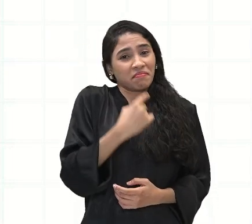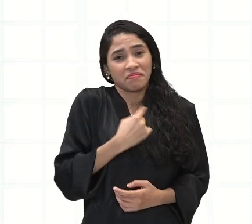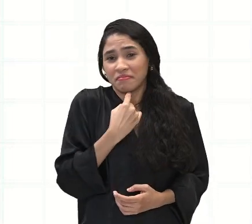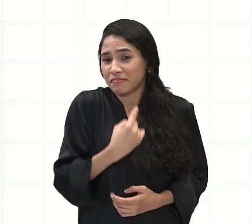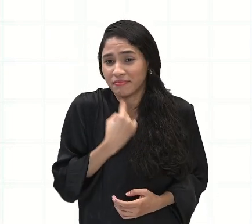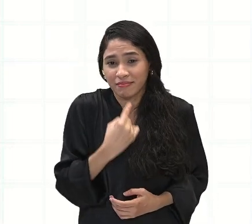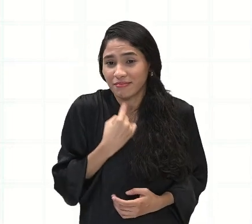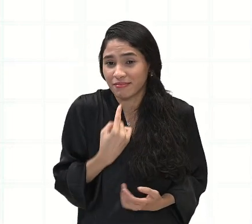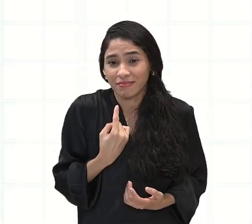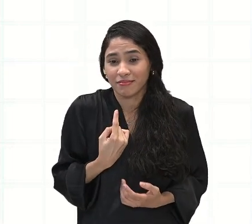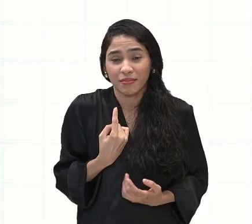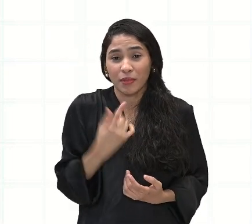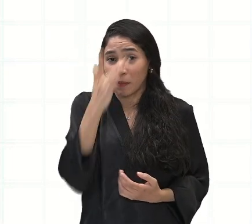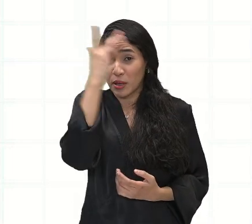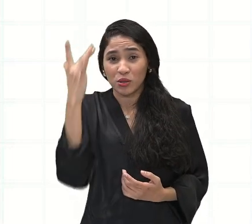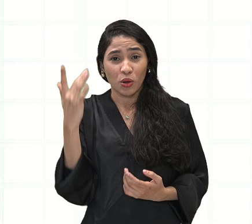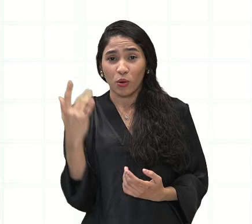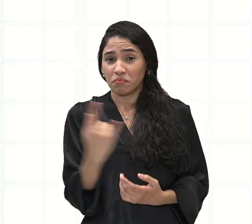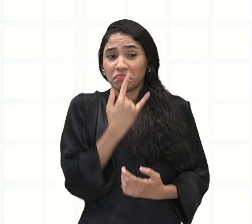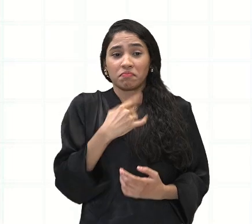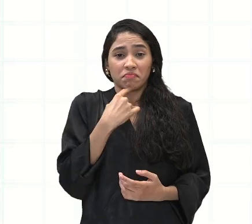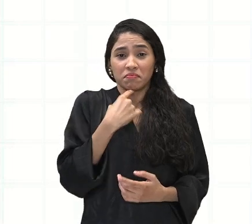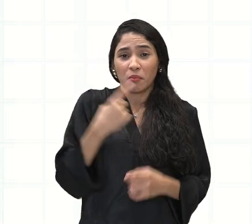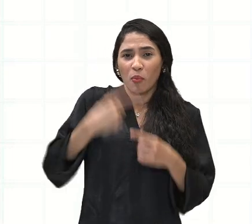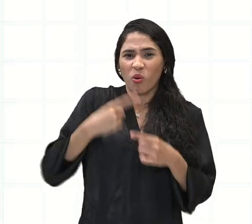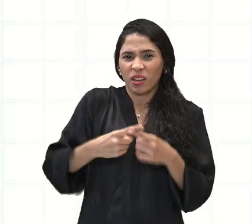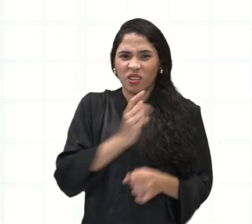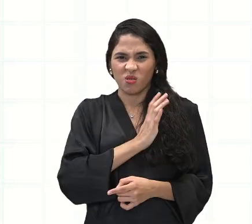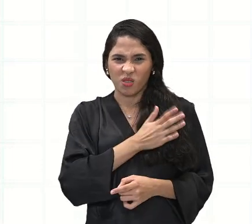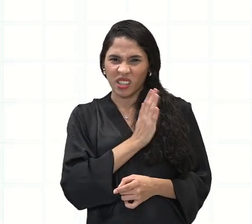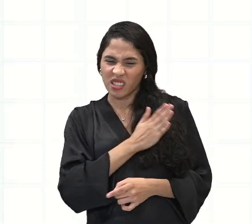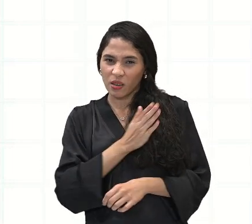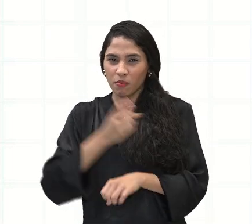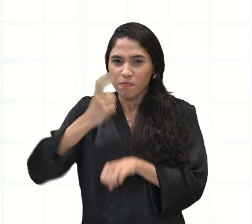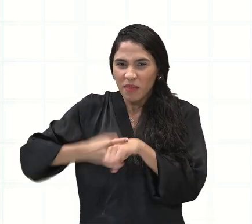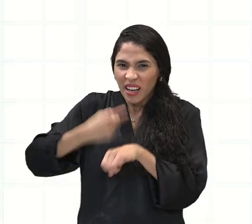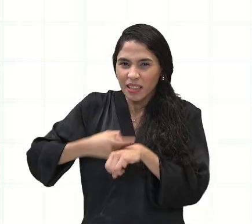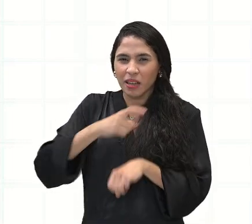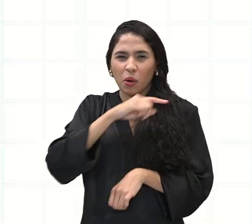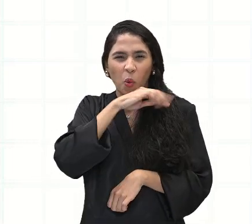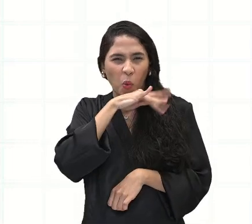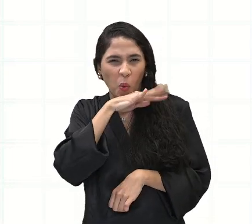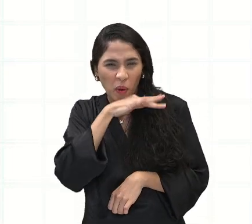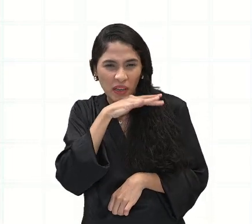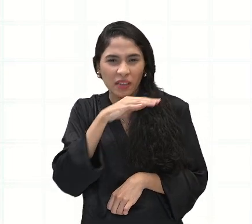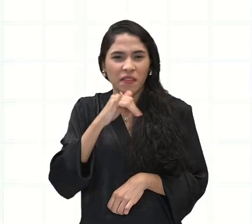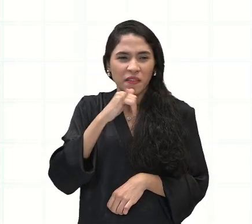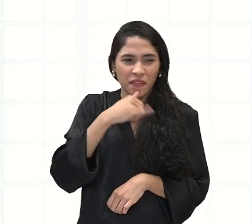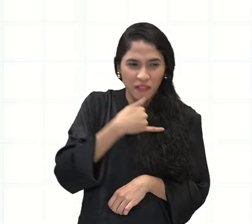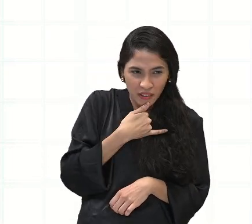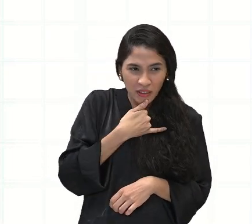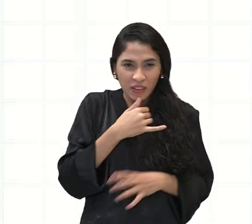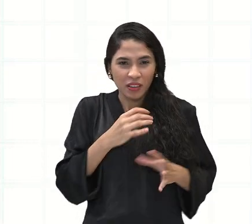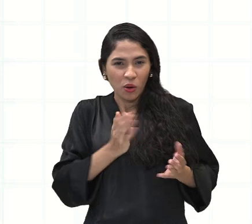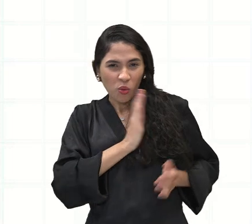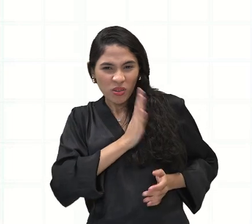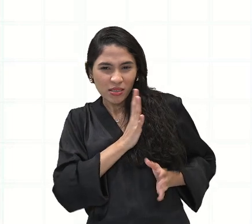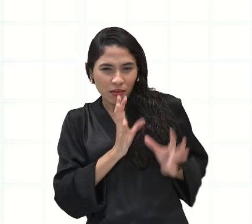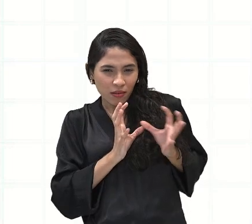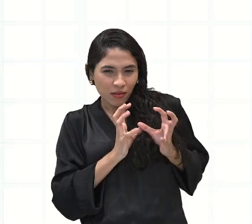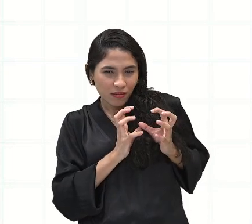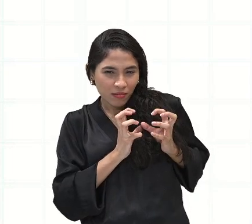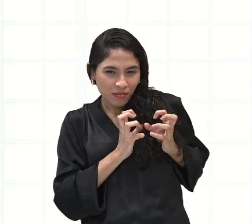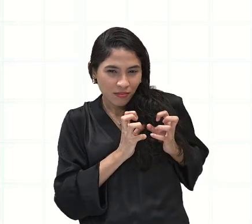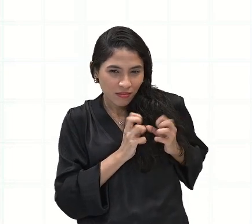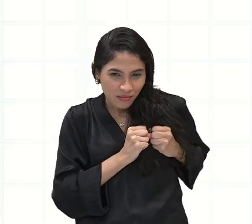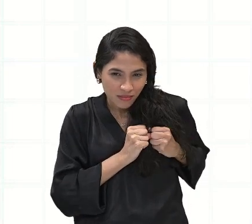e aí a pessoa não se apaixona, porque agora ela tem um coração de pedra. Mas agora é sílex e quebra qualquer dura ponta